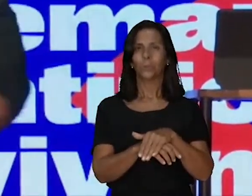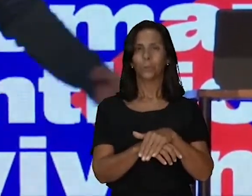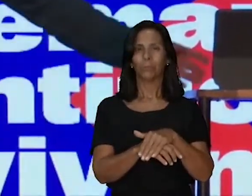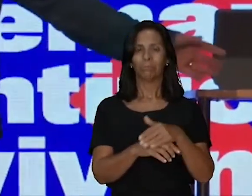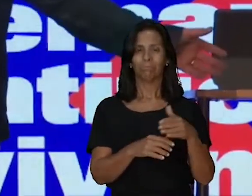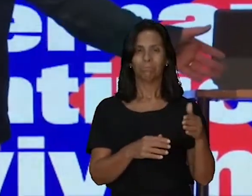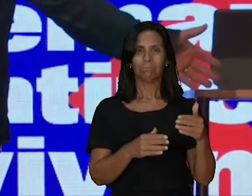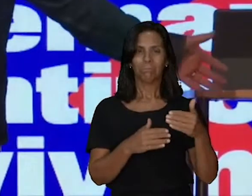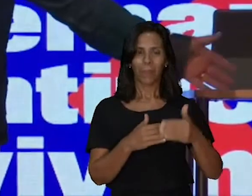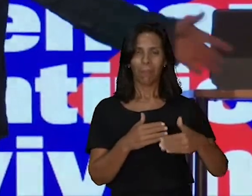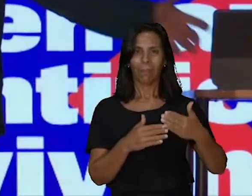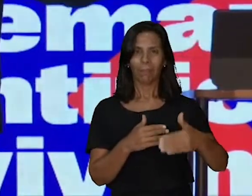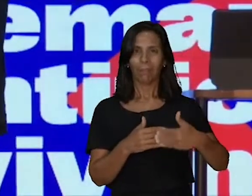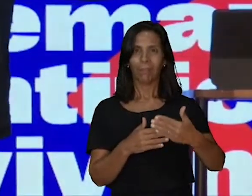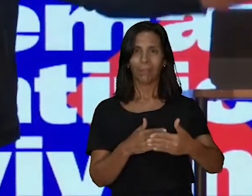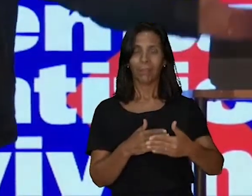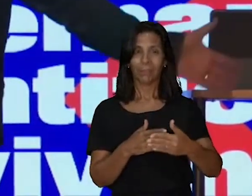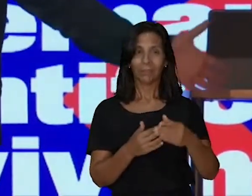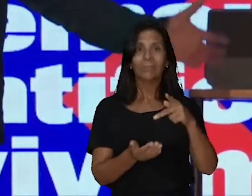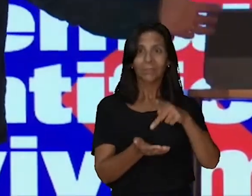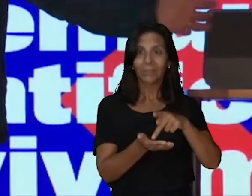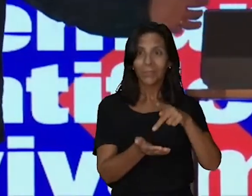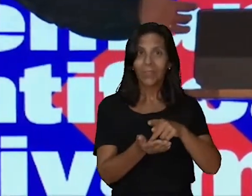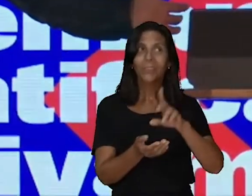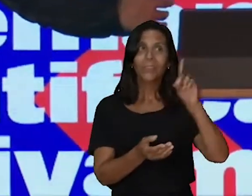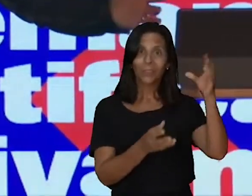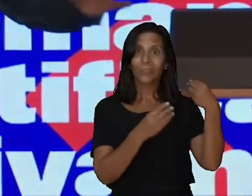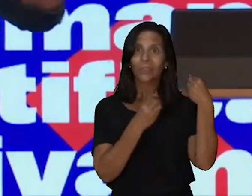verdade que Deus está trazendo coisas novas toda noite?